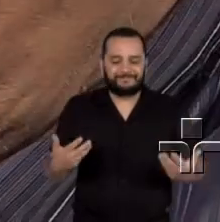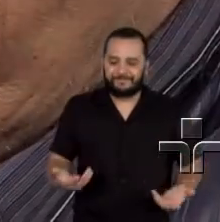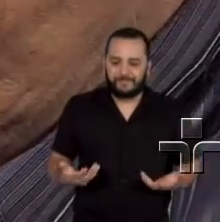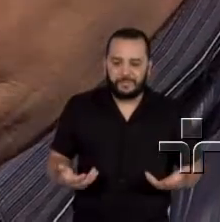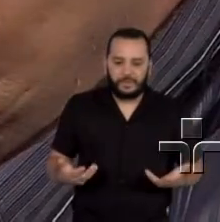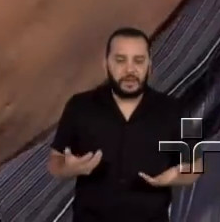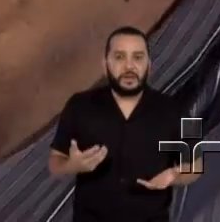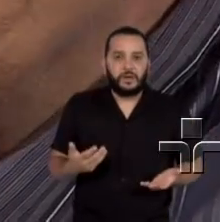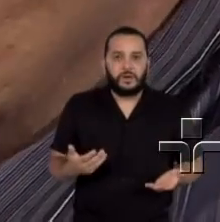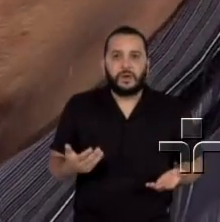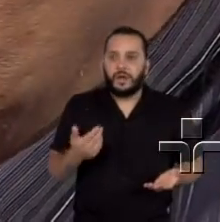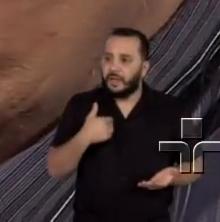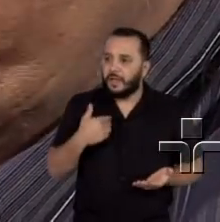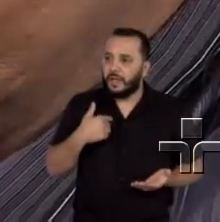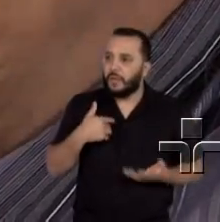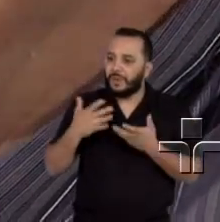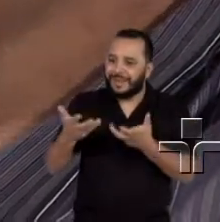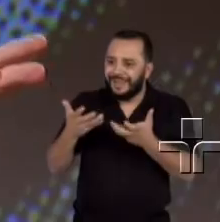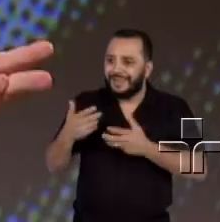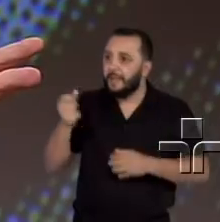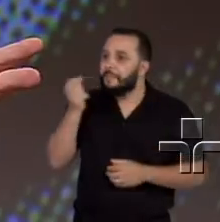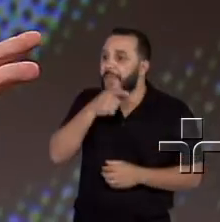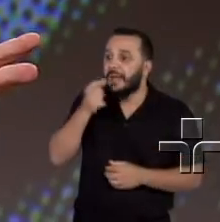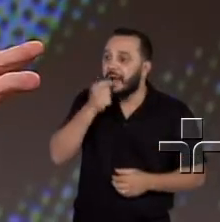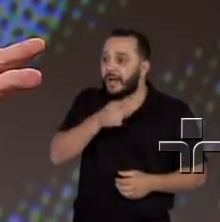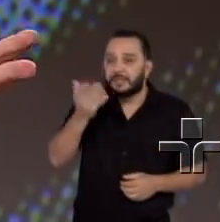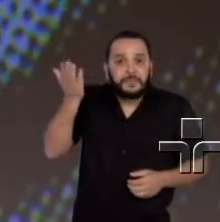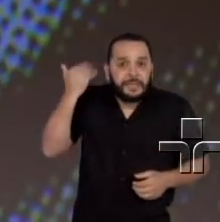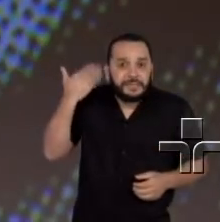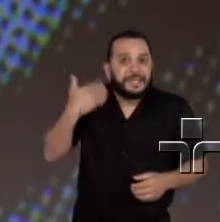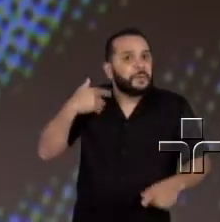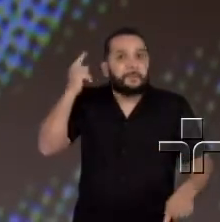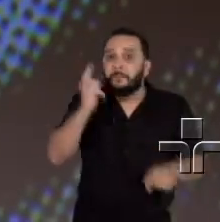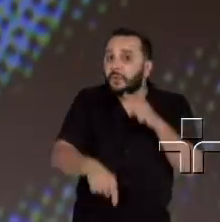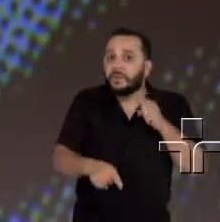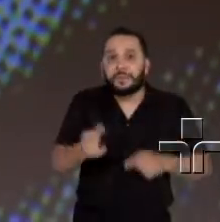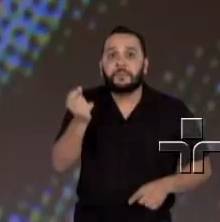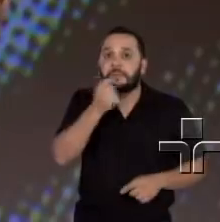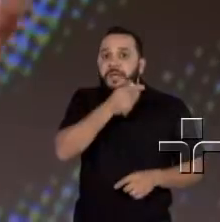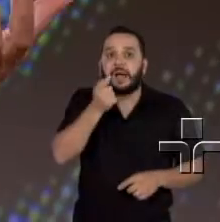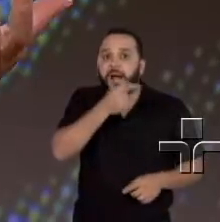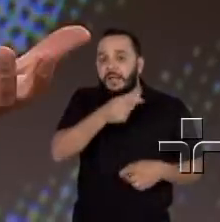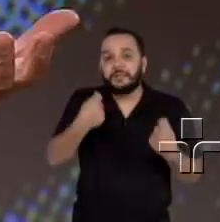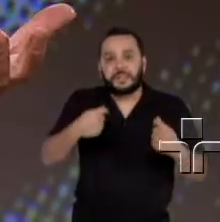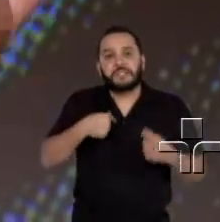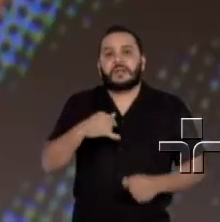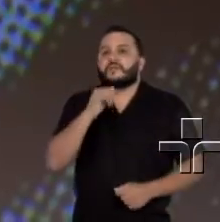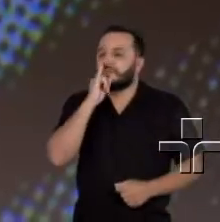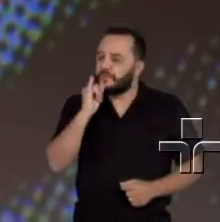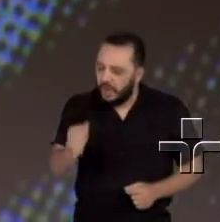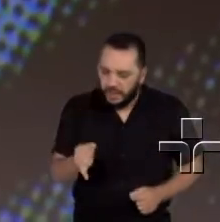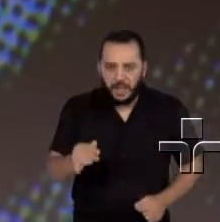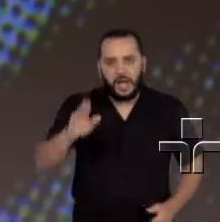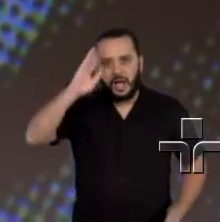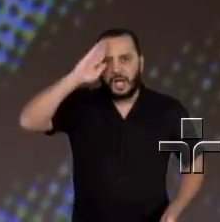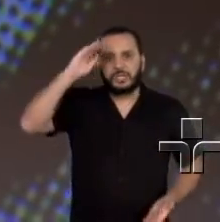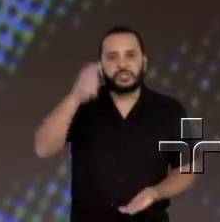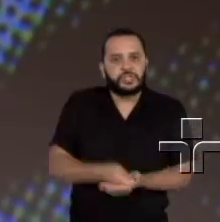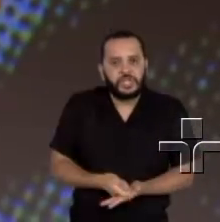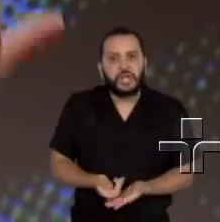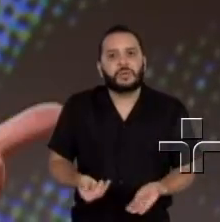Quando eu comecei, eu queria fazer humor, mas era proibido fazer humor, porque tinha que se falar da ditadura, tinha